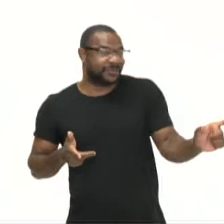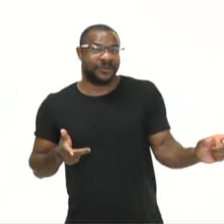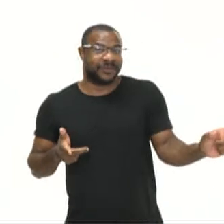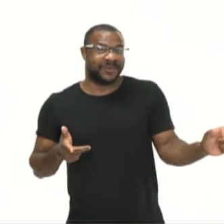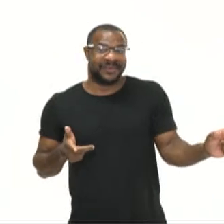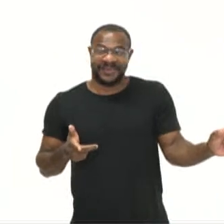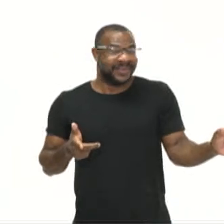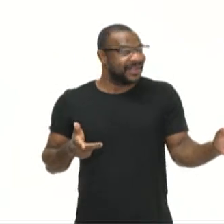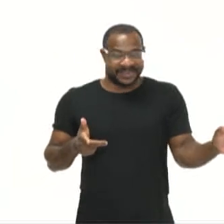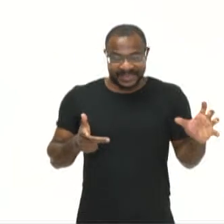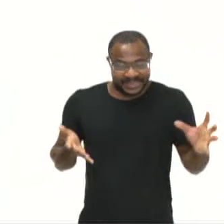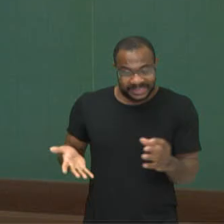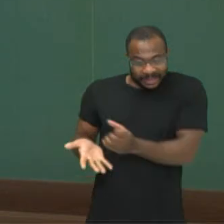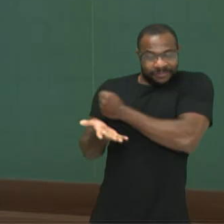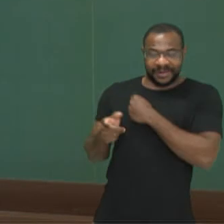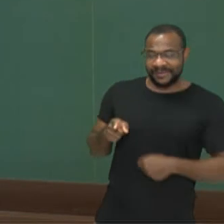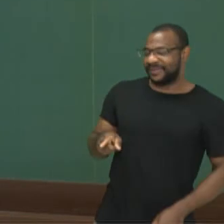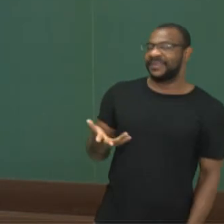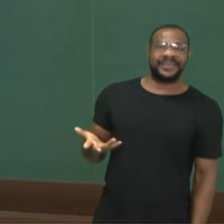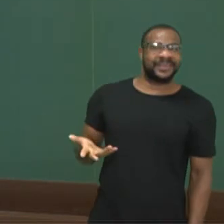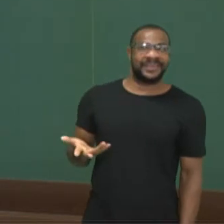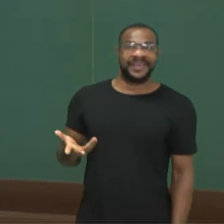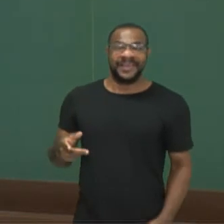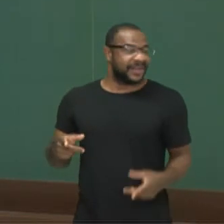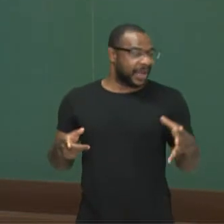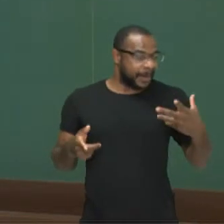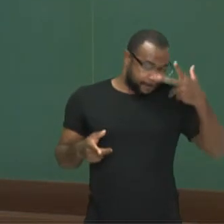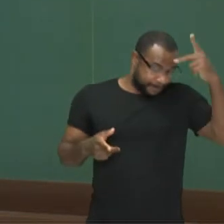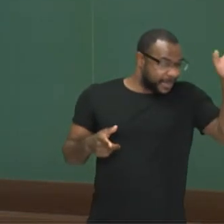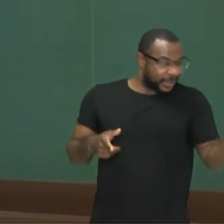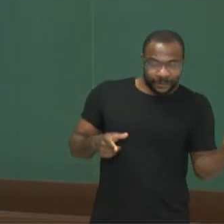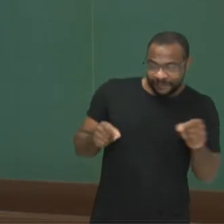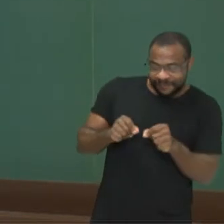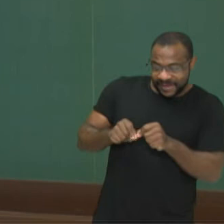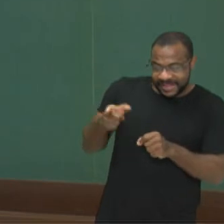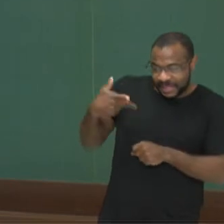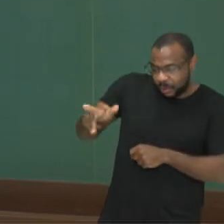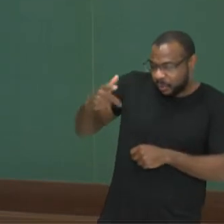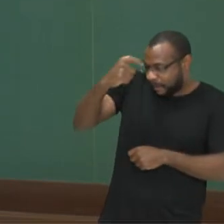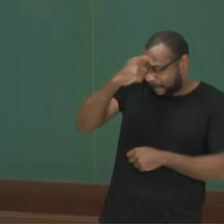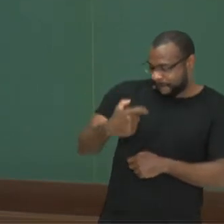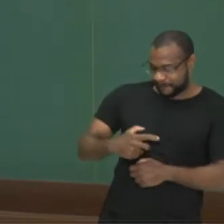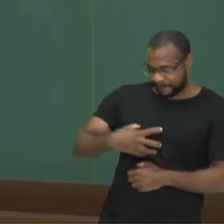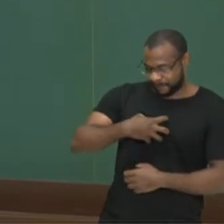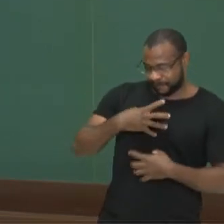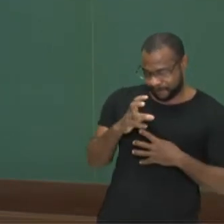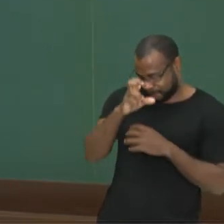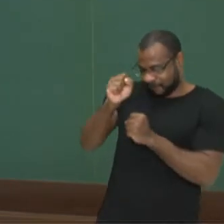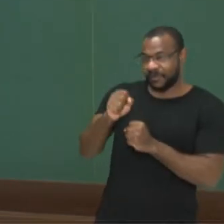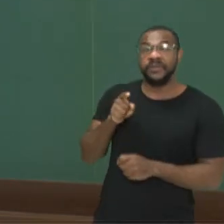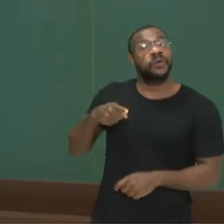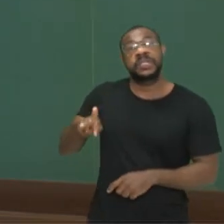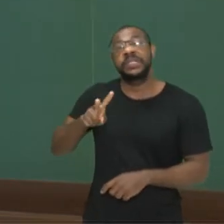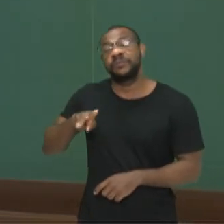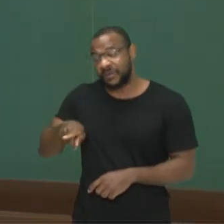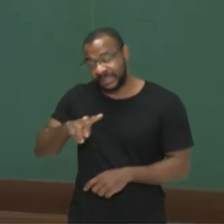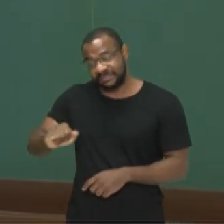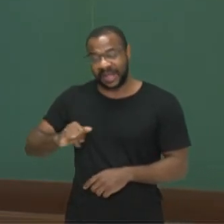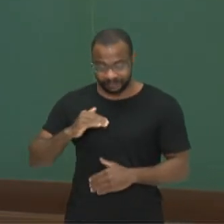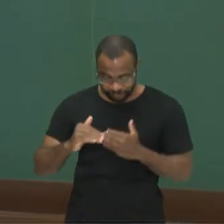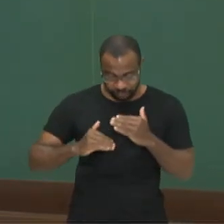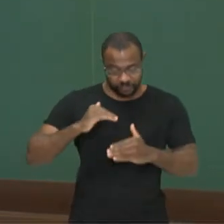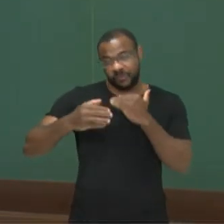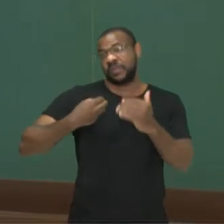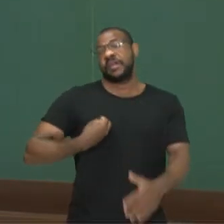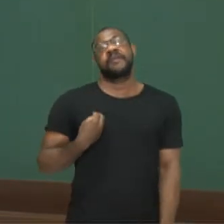você. Não há como alguém construir a sua personalidade. É algo que você vai desenvolver ao longo da vida. São os seus padrões